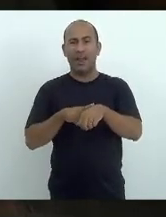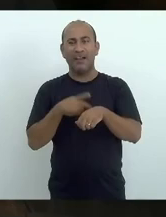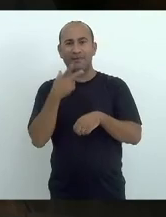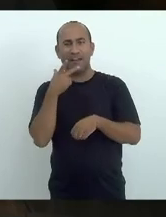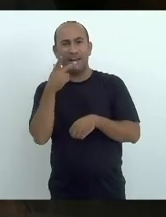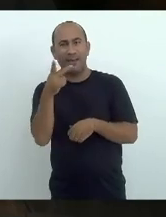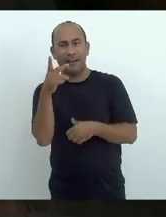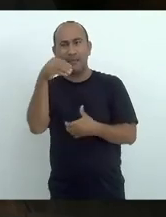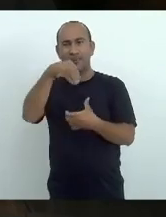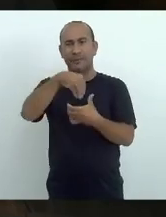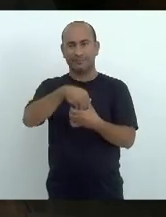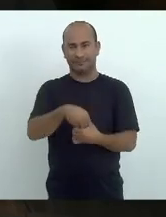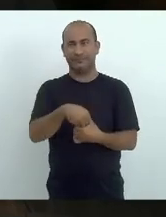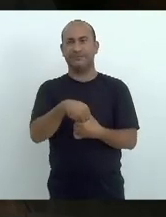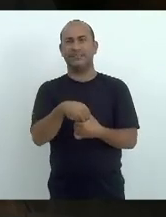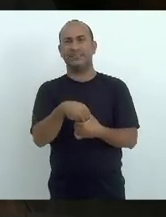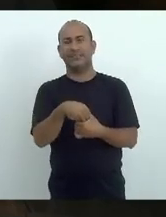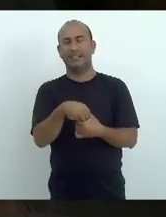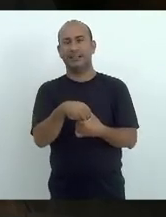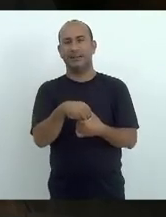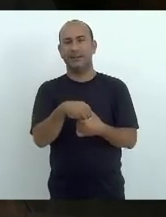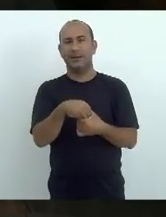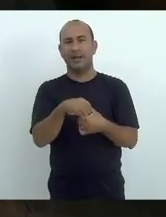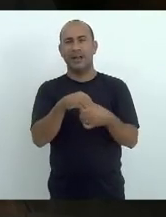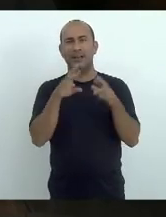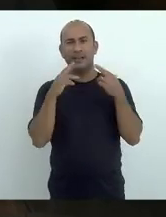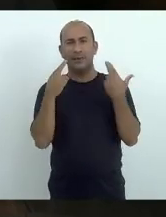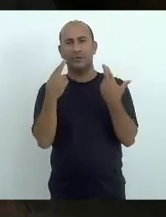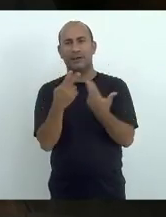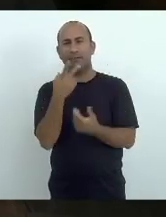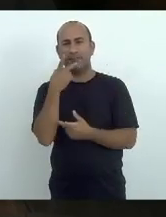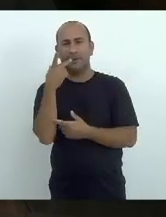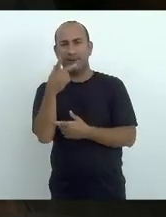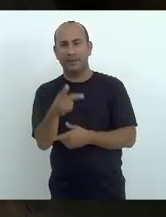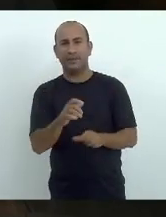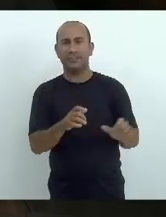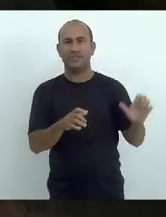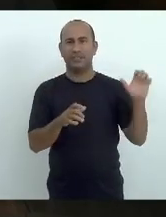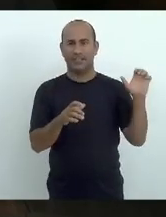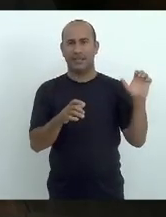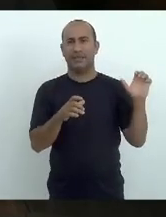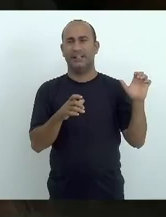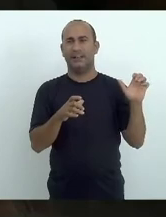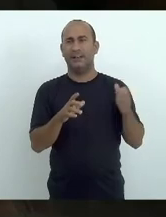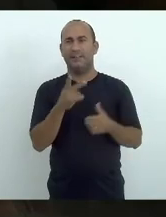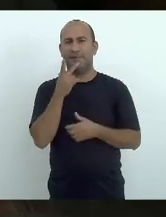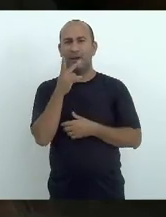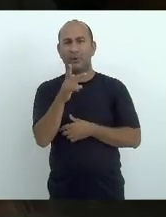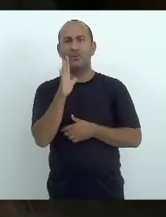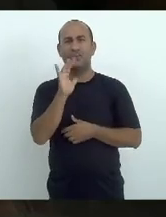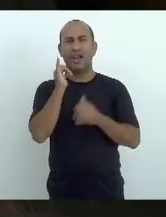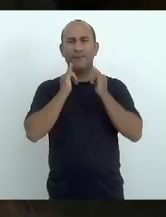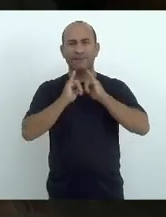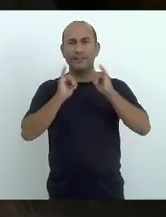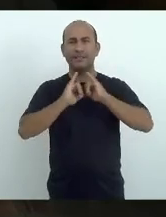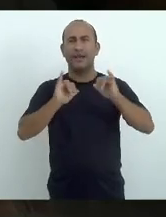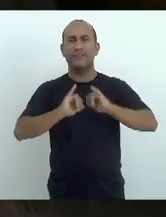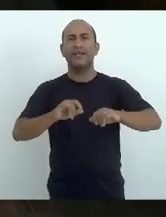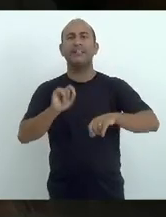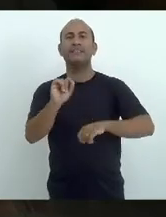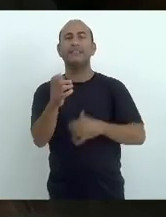esta aliança em torno do Syriza, da esquerda radical, já anunciava que